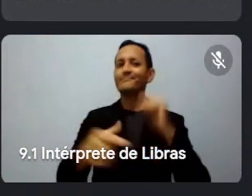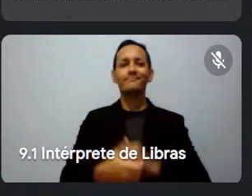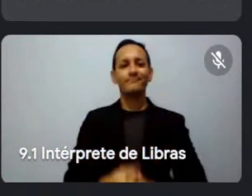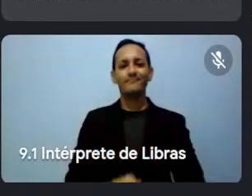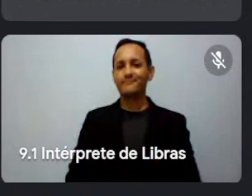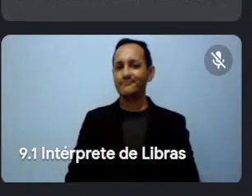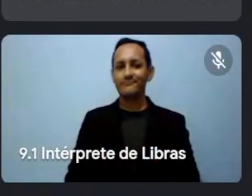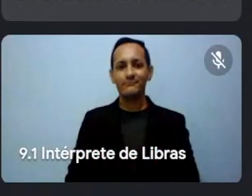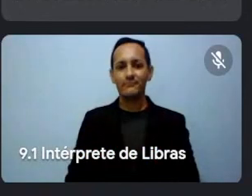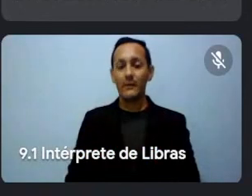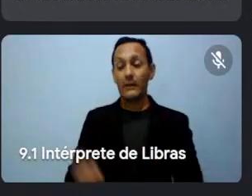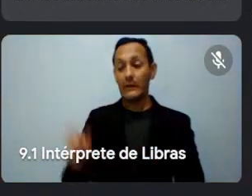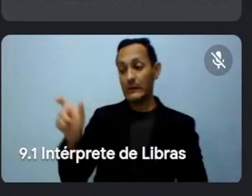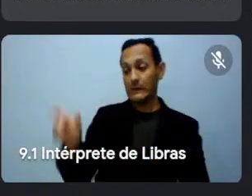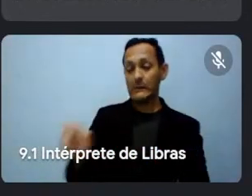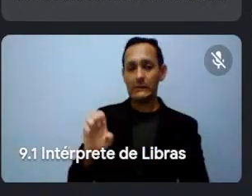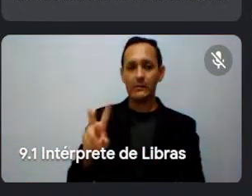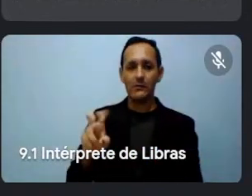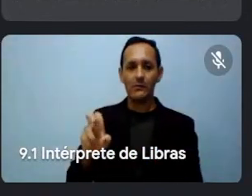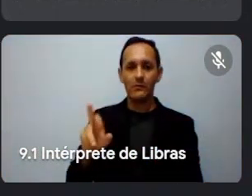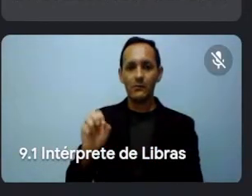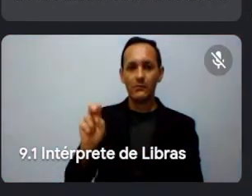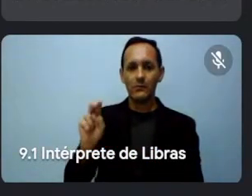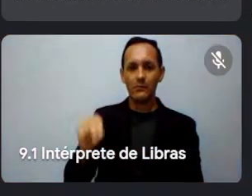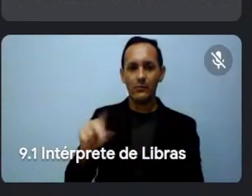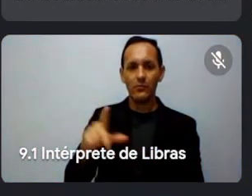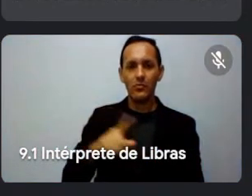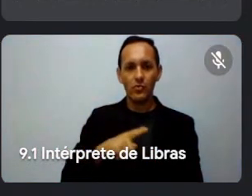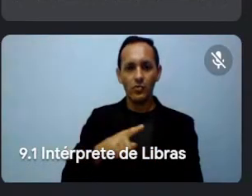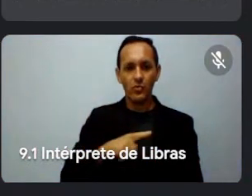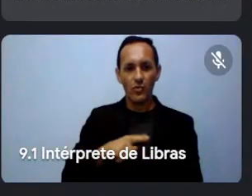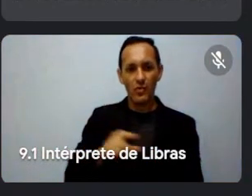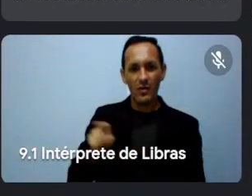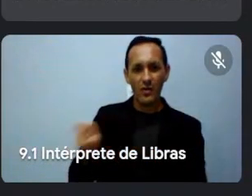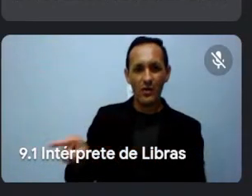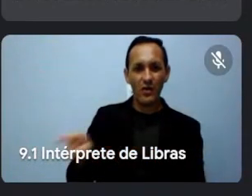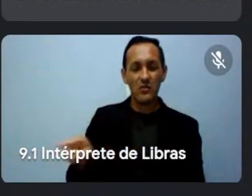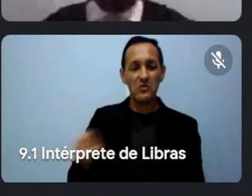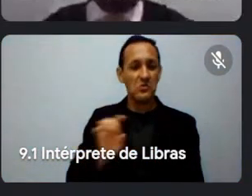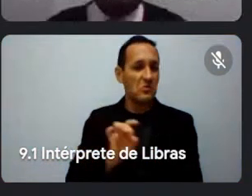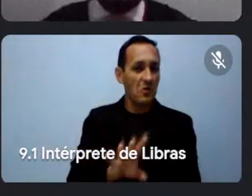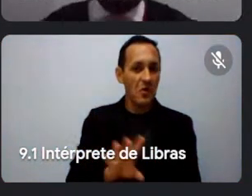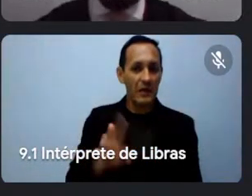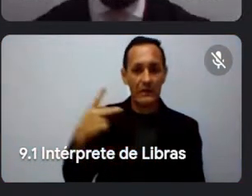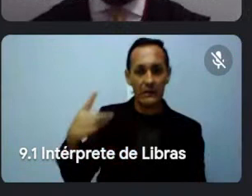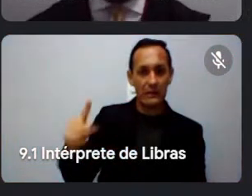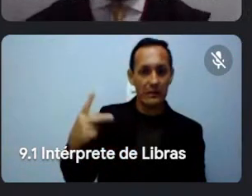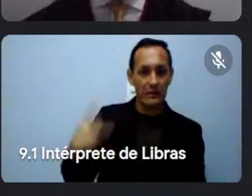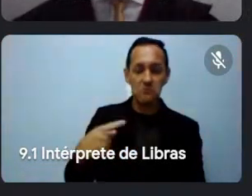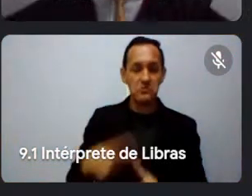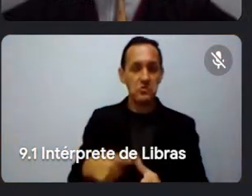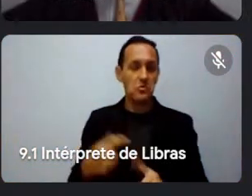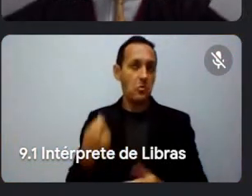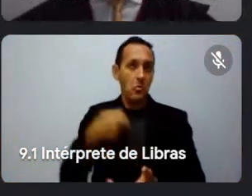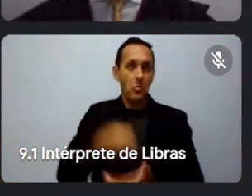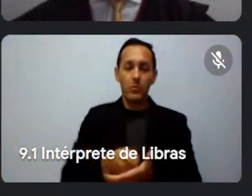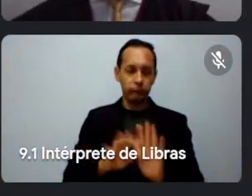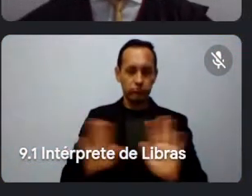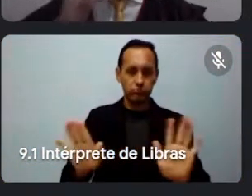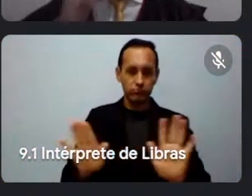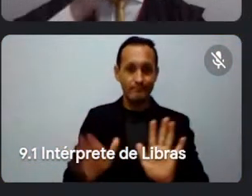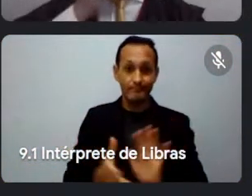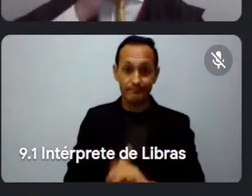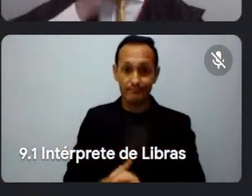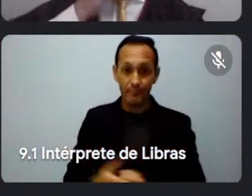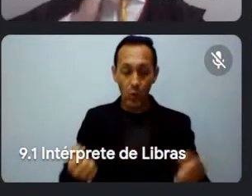pega sem nenhum documento apenas alegando que ele que era assim dele porque ele comprou e e